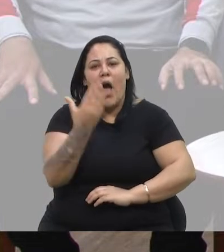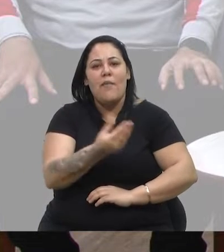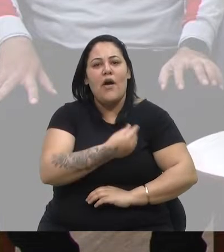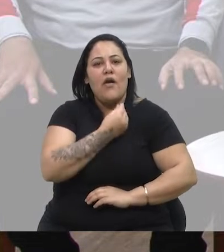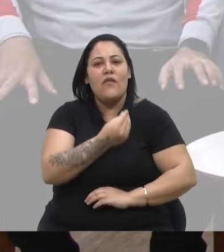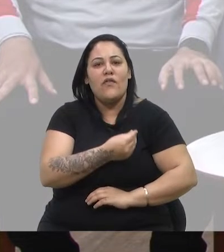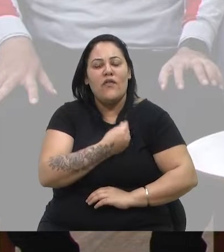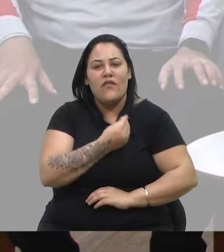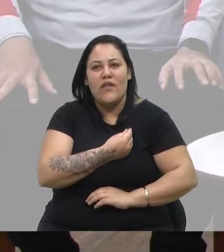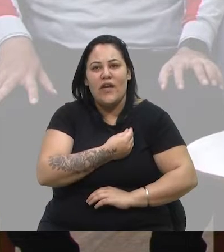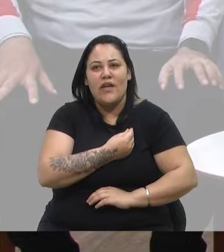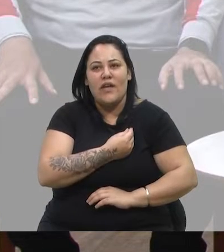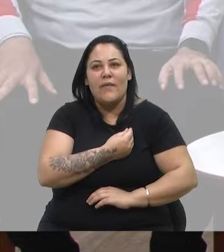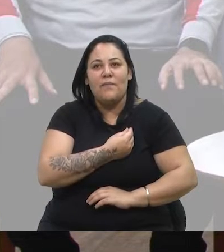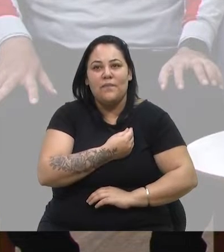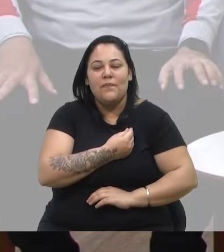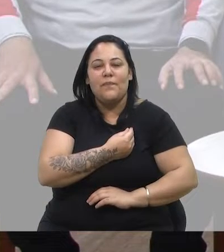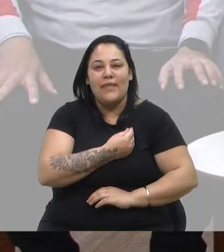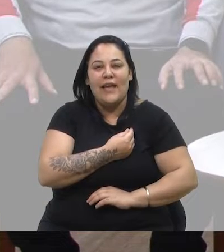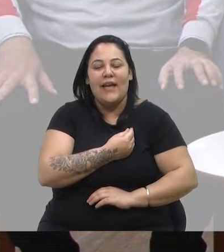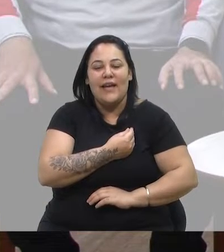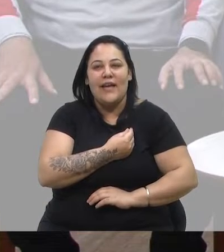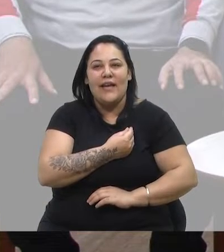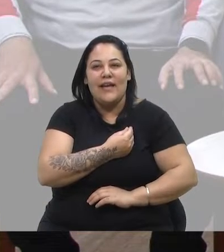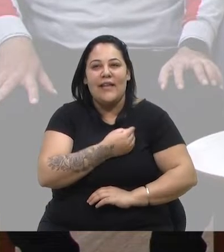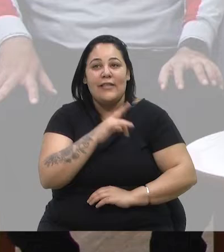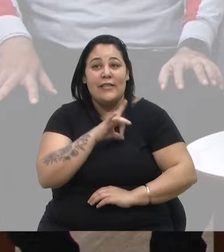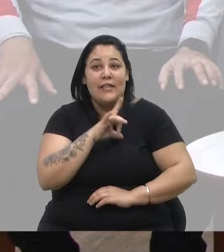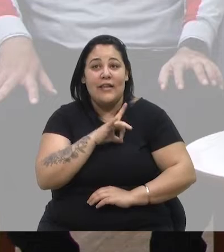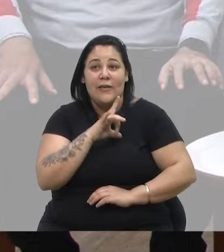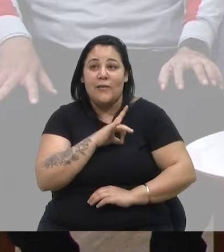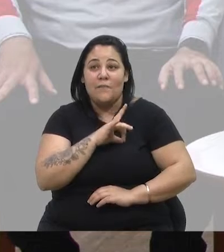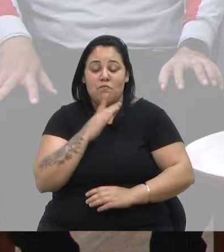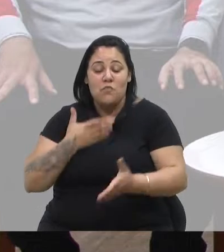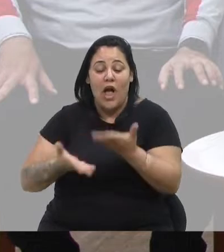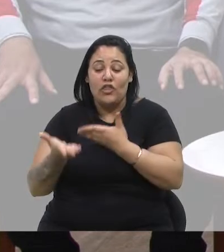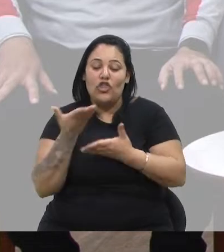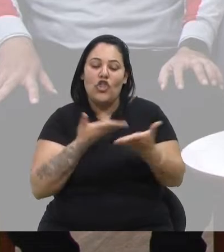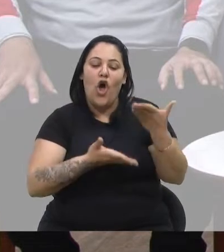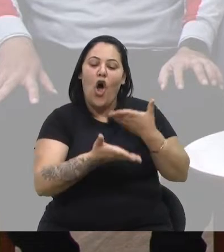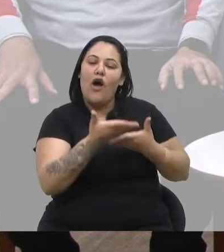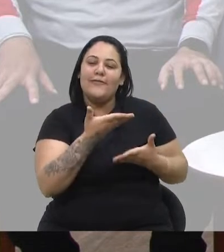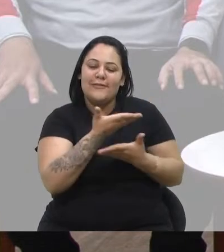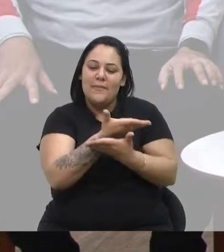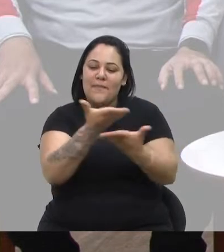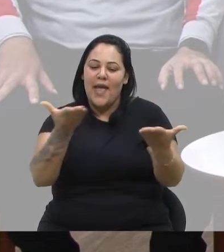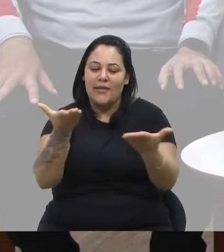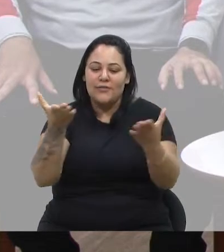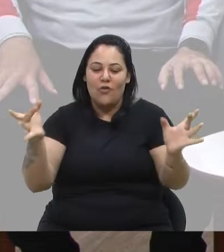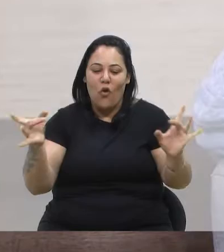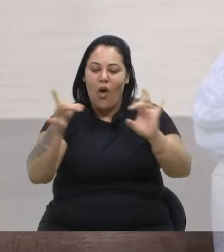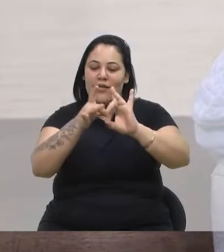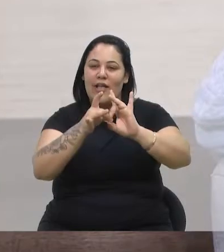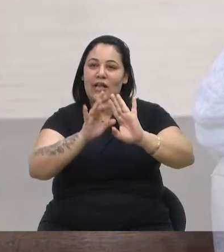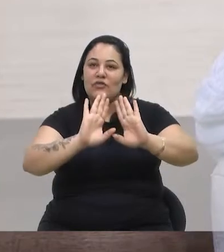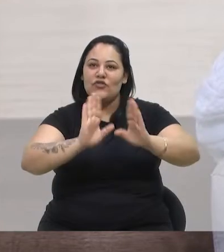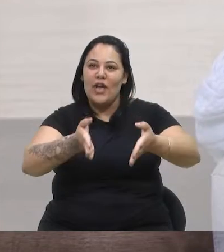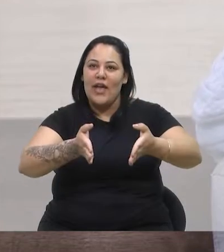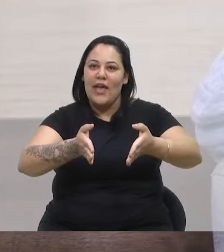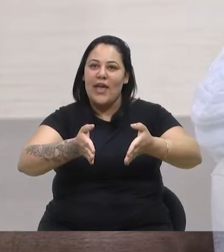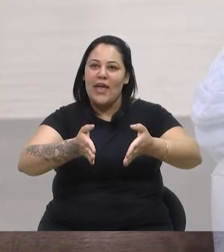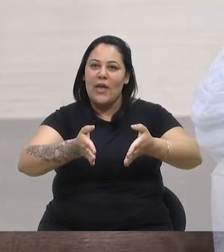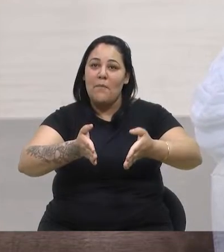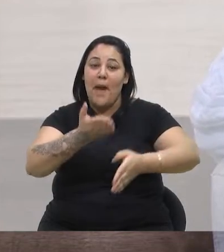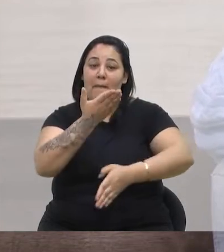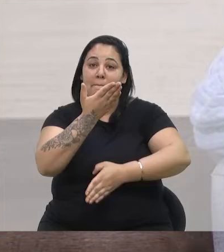que saibam viver em harmonia e trabalhar em harmonia em ambientes globalizados, hiperconectados. Então, já